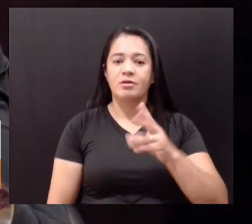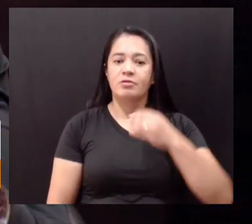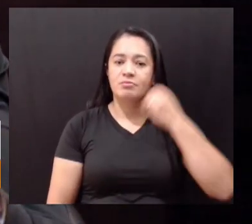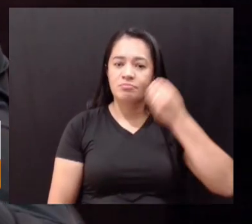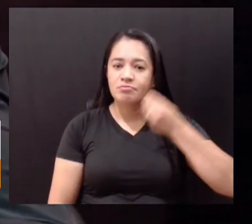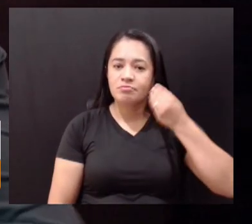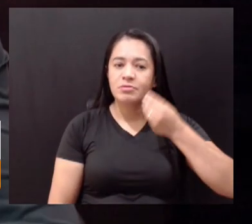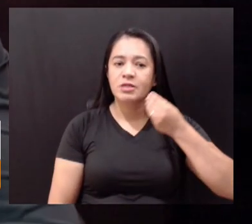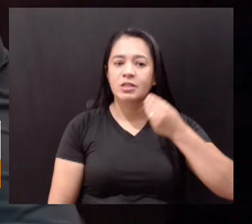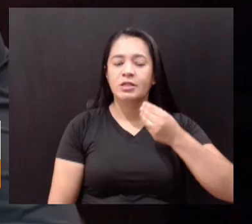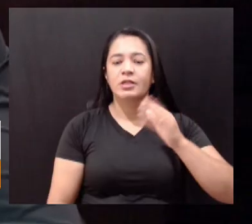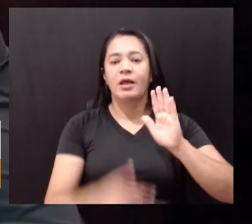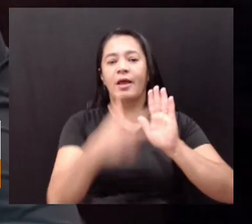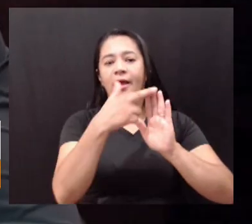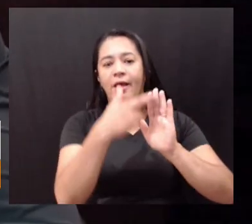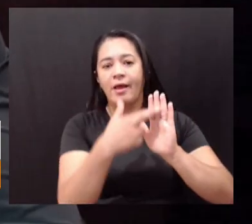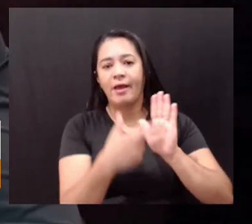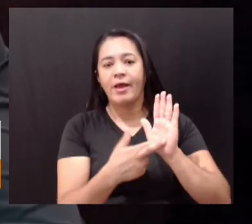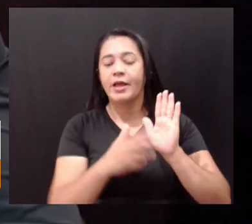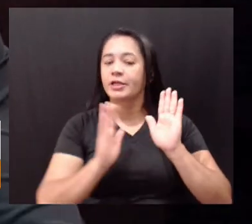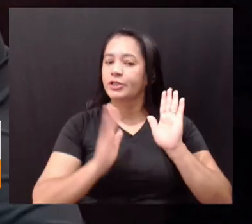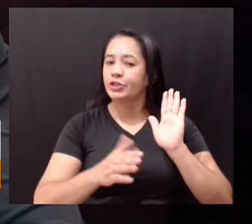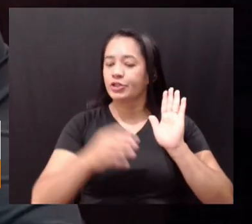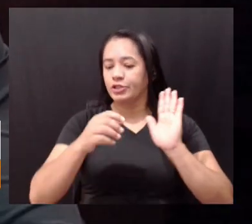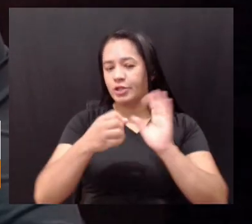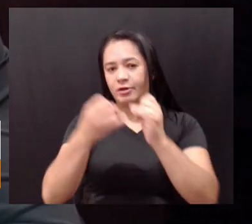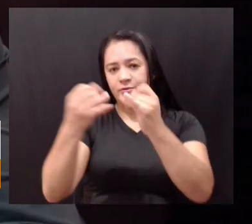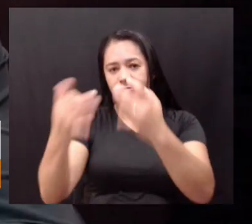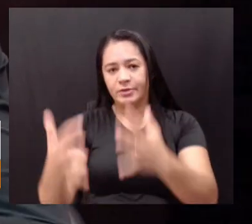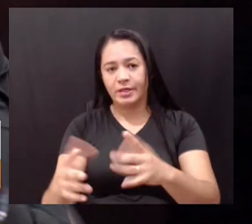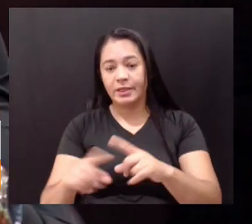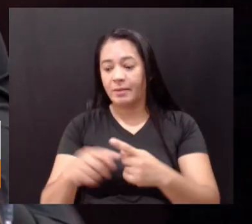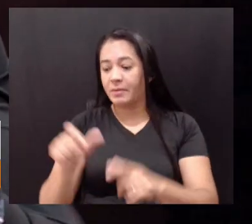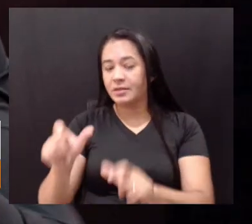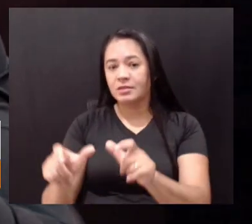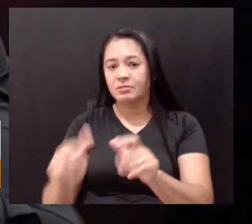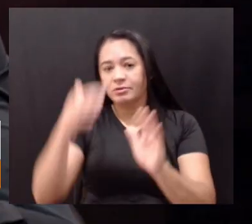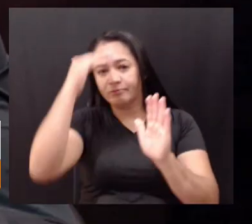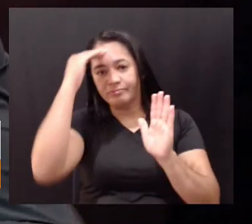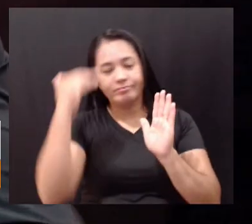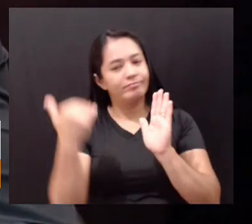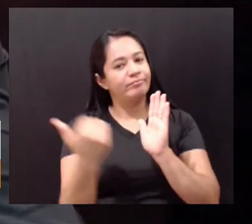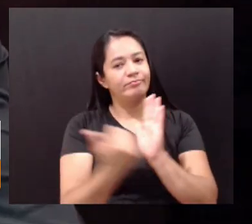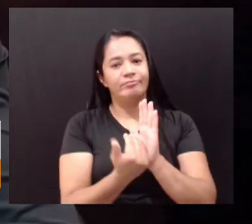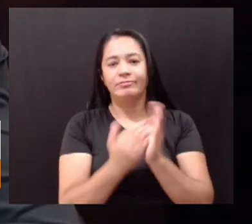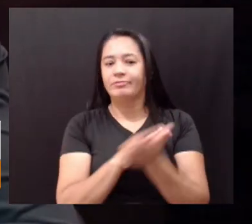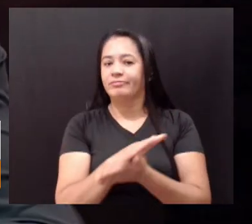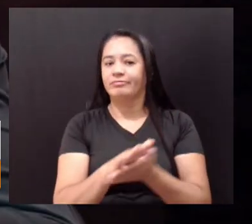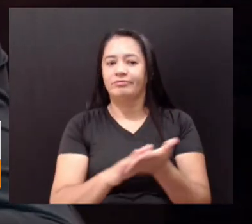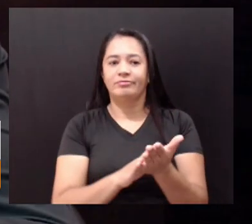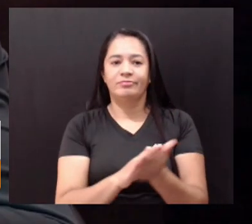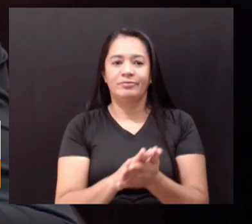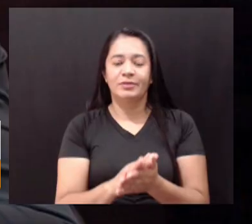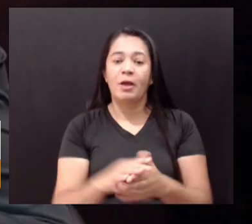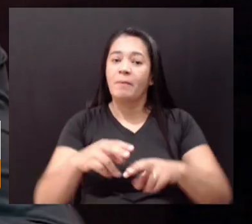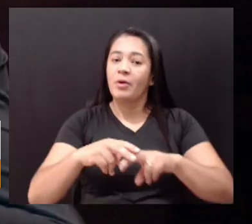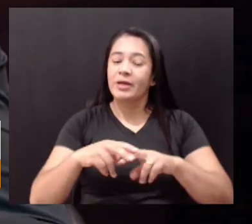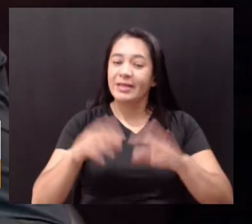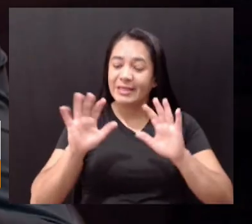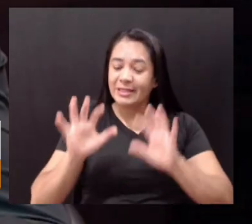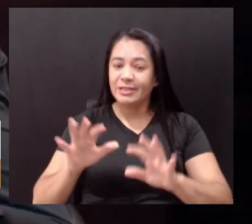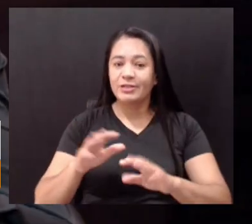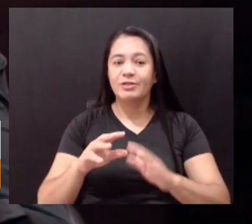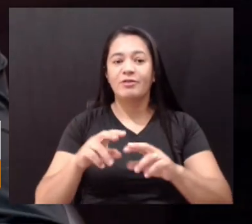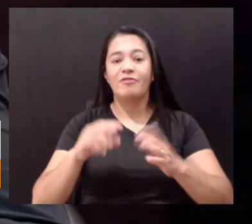estavam pré-estabelecidas e as pessoas não cumpriram. Então conforme eu falei anteriormente, a questão da cultura é isso, então é o conjunto dos